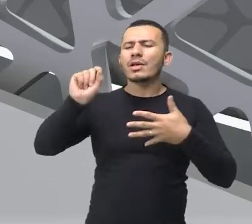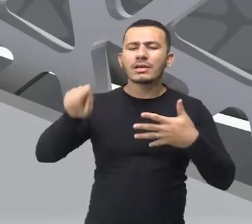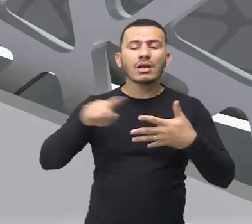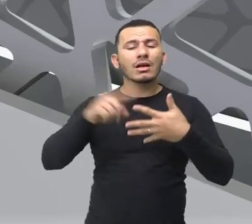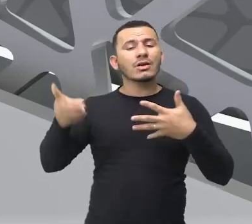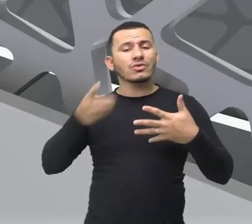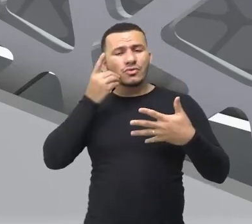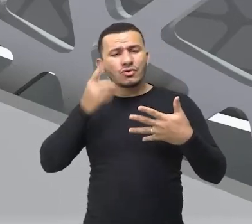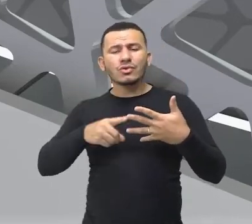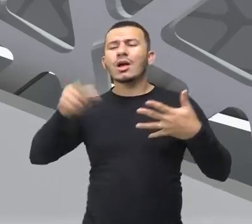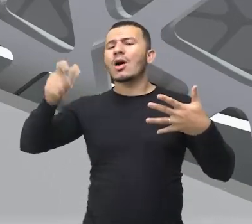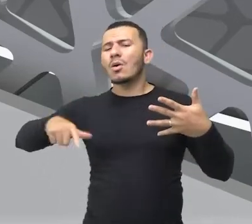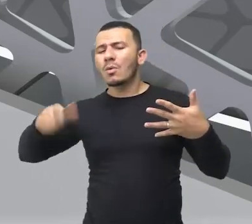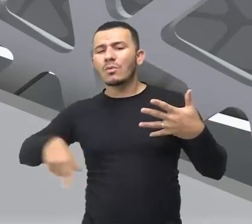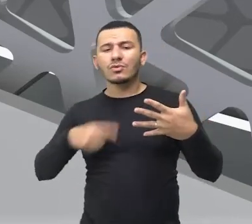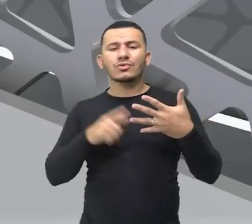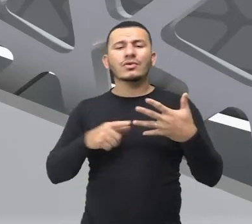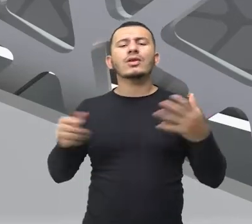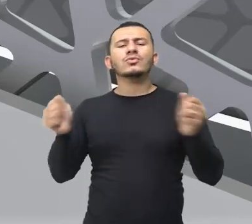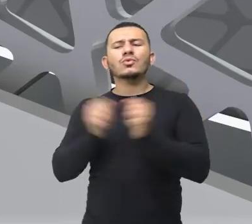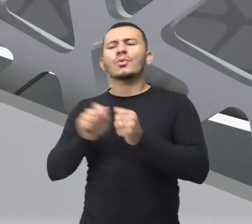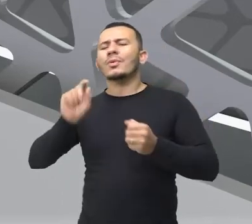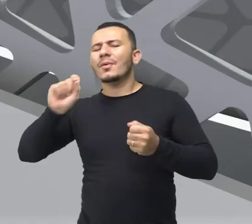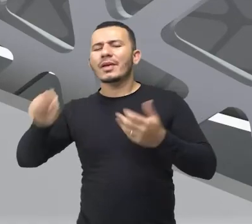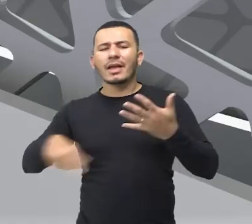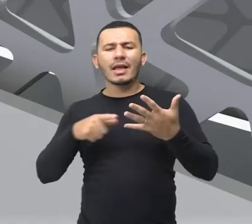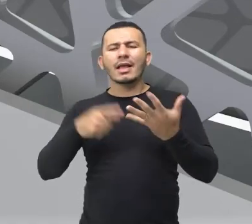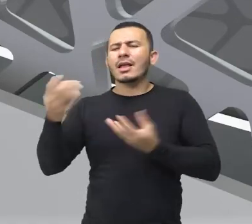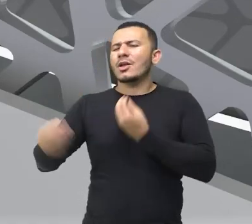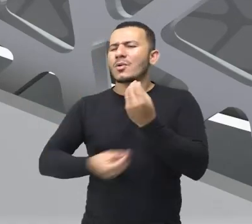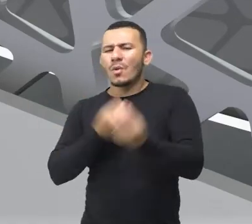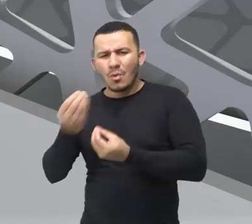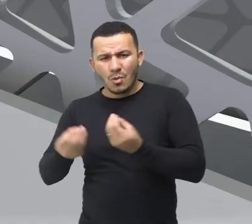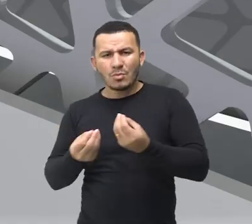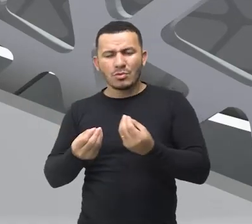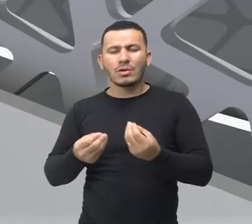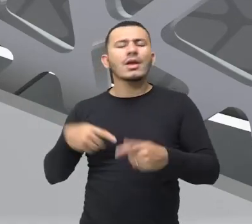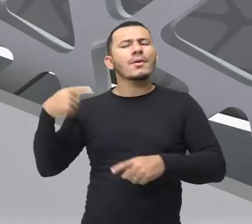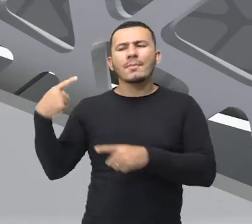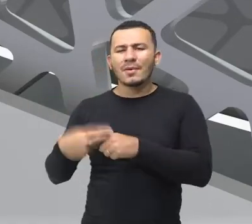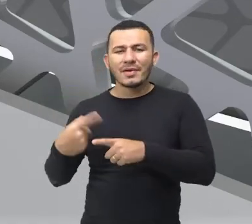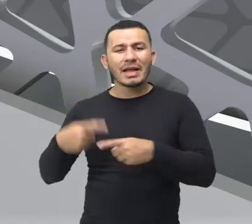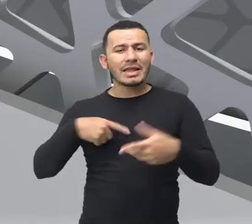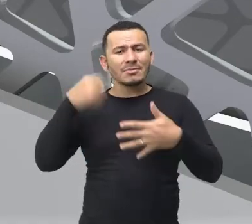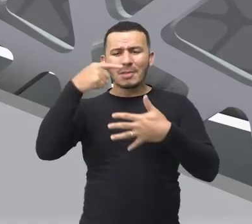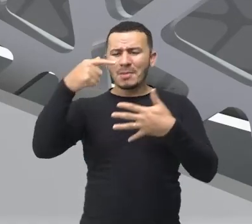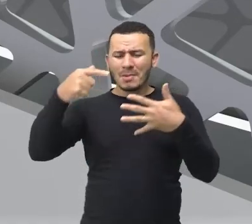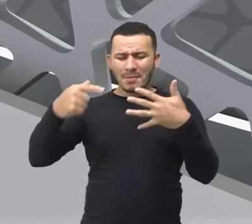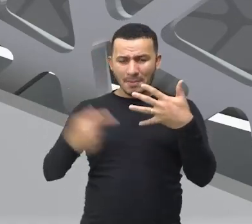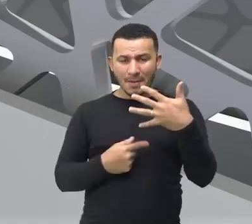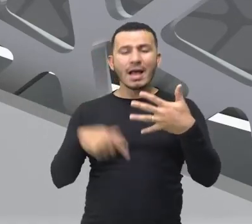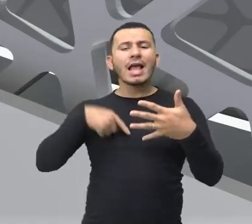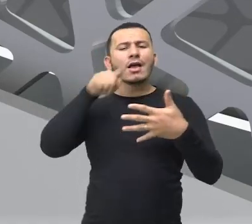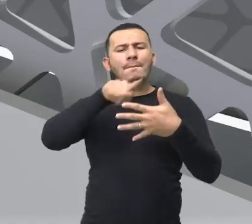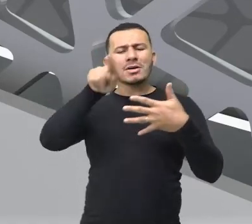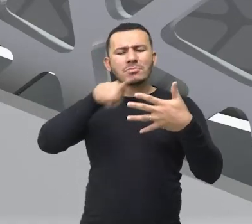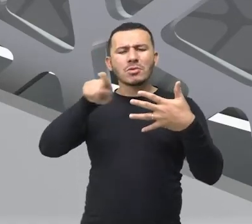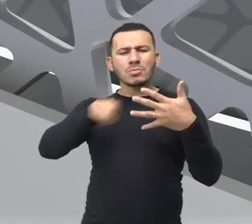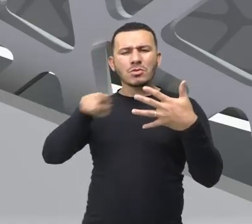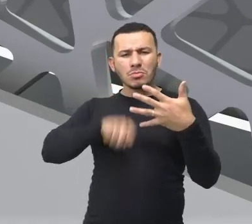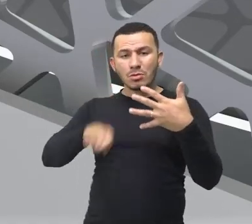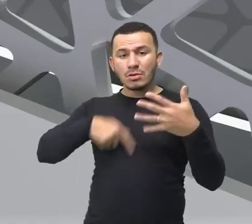quando aconteceu, onde aconteceu, com quem aconteceu, como aconteceu e o porquê. Percebe que essas perguntas, quando